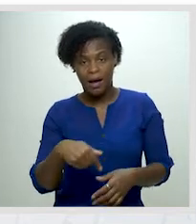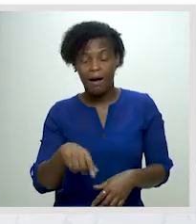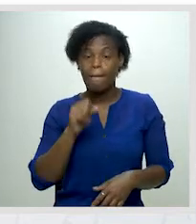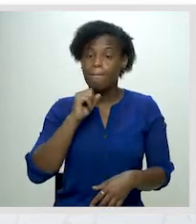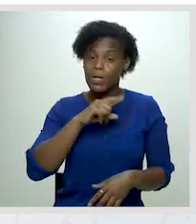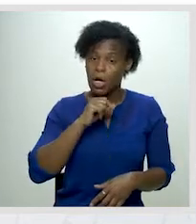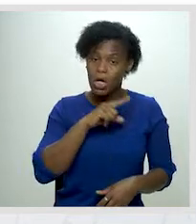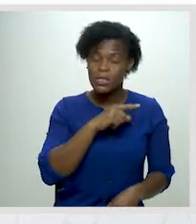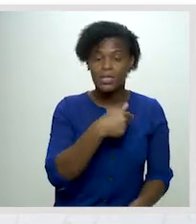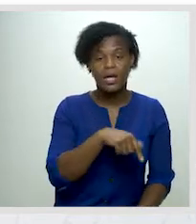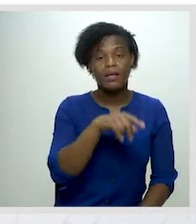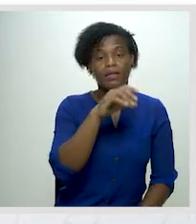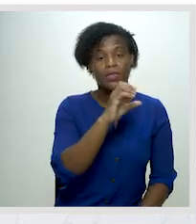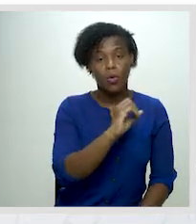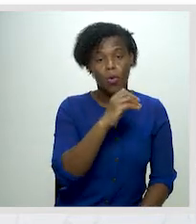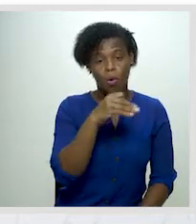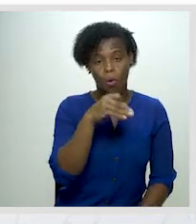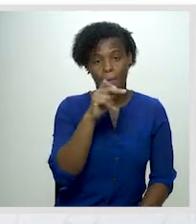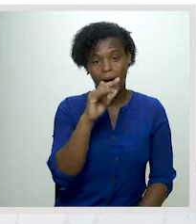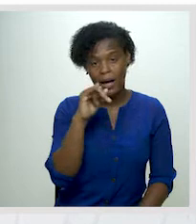nas hipóteses de Oparin e Eldan.